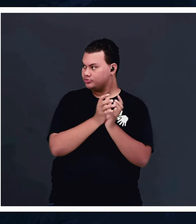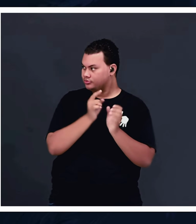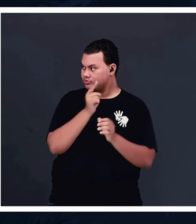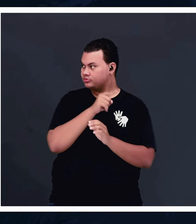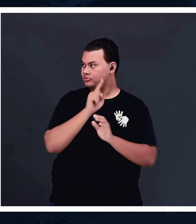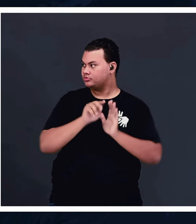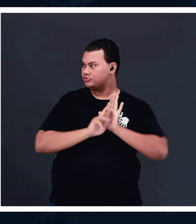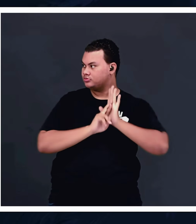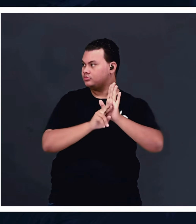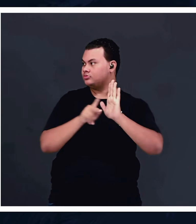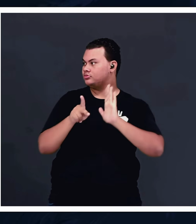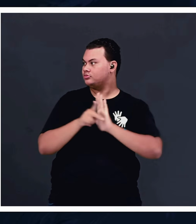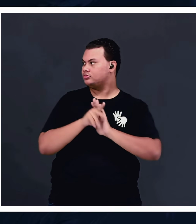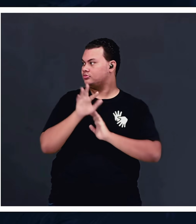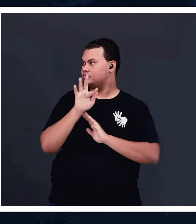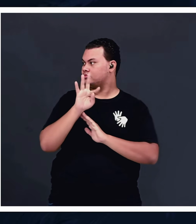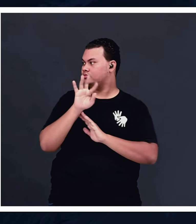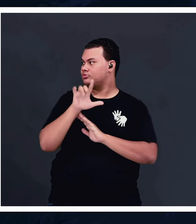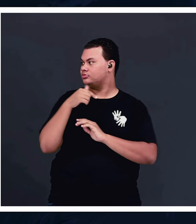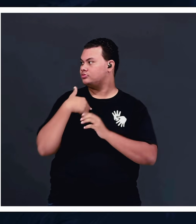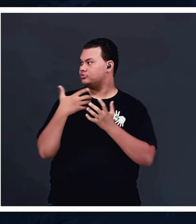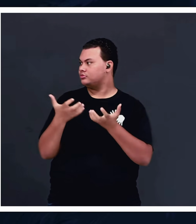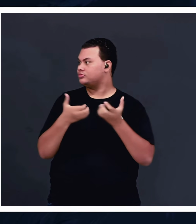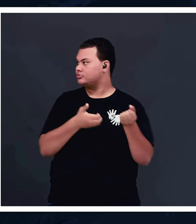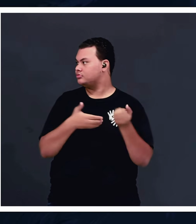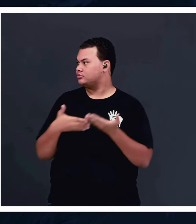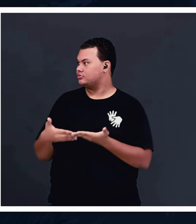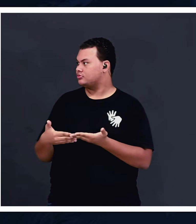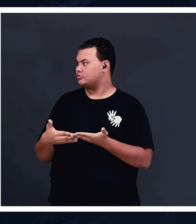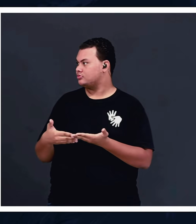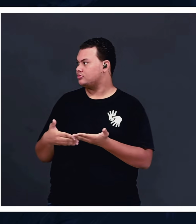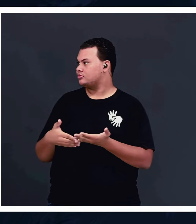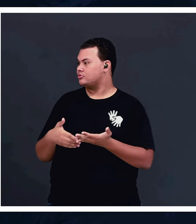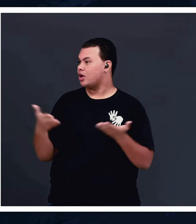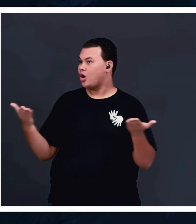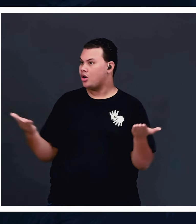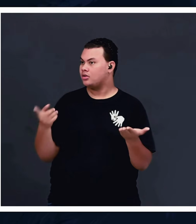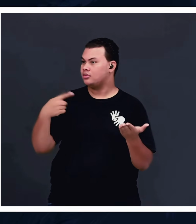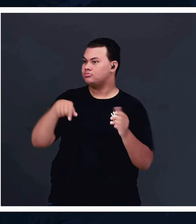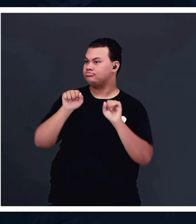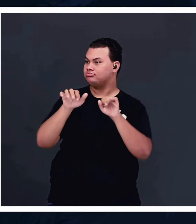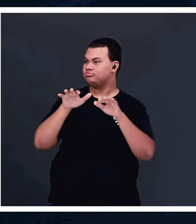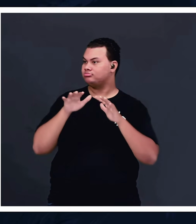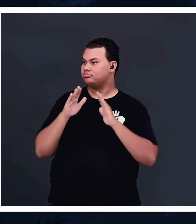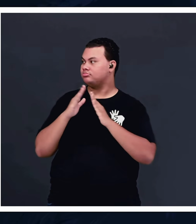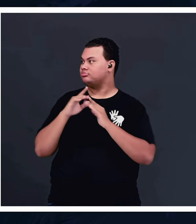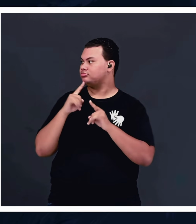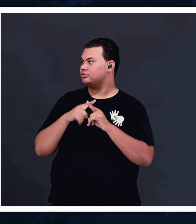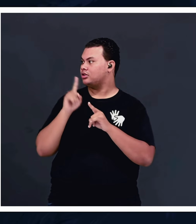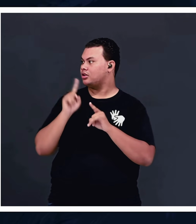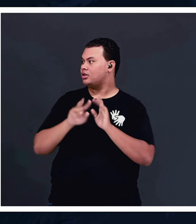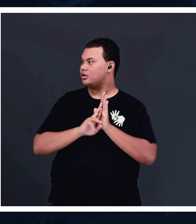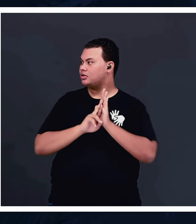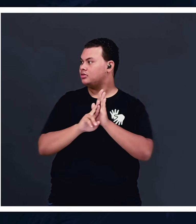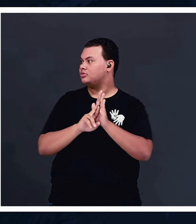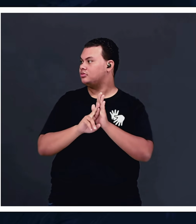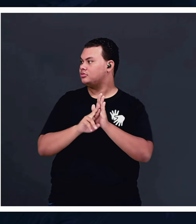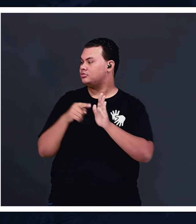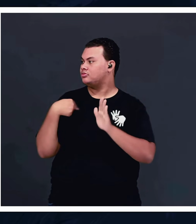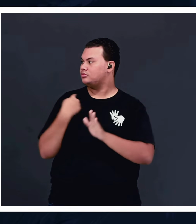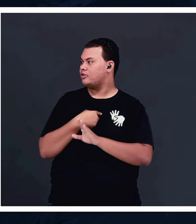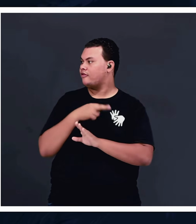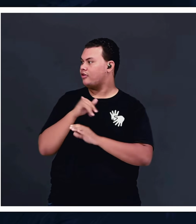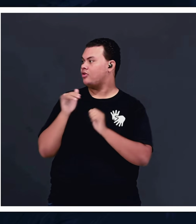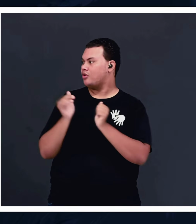igreja representada lá no FTL. Mas eu gostaria de convidá-los para diante da igreja, essa representatividade,